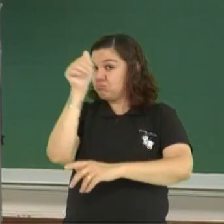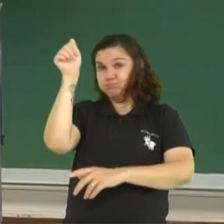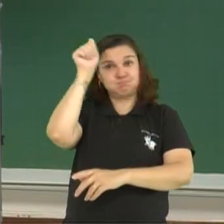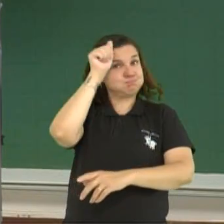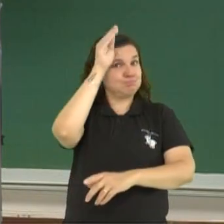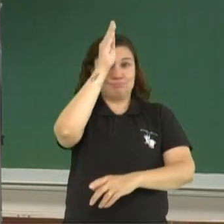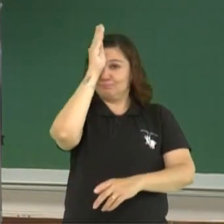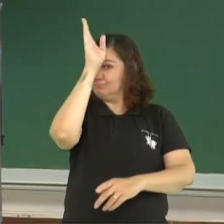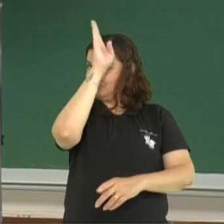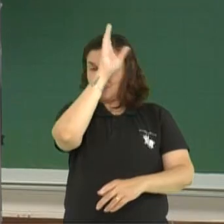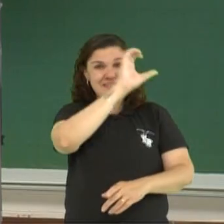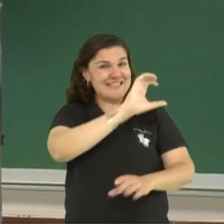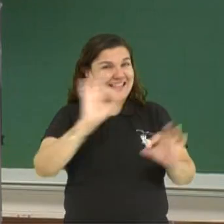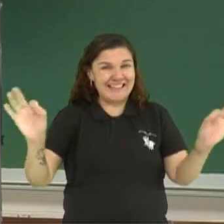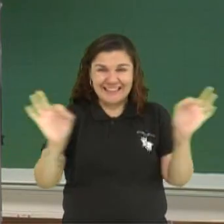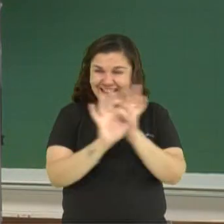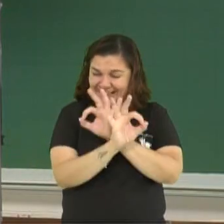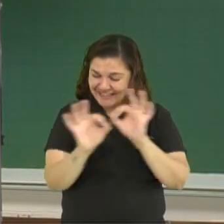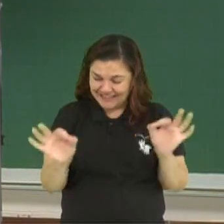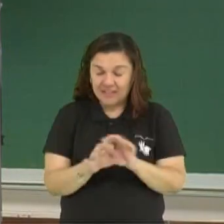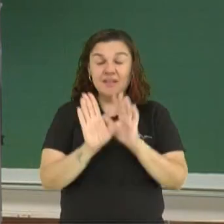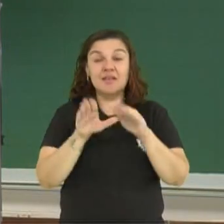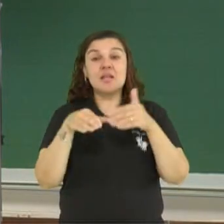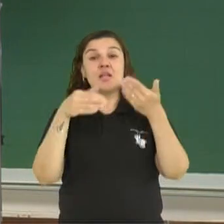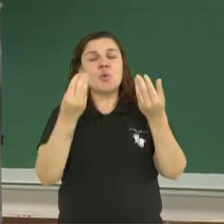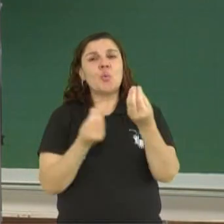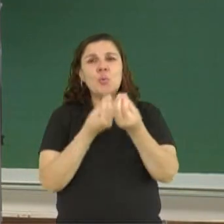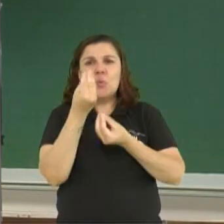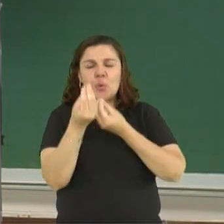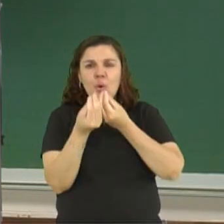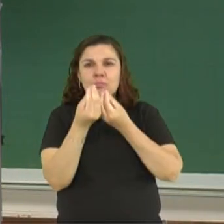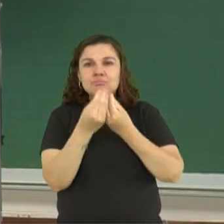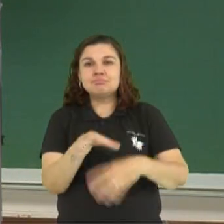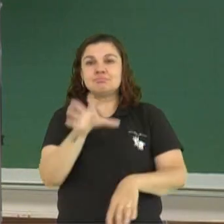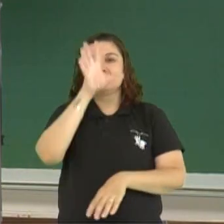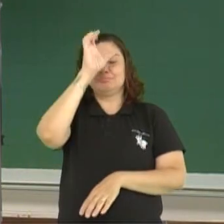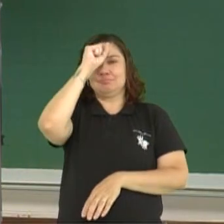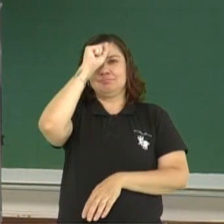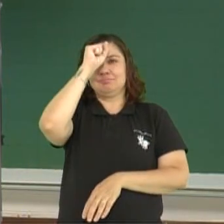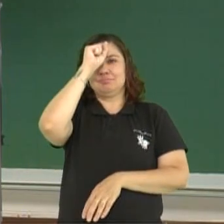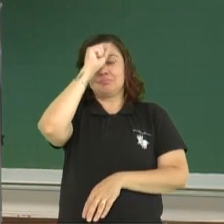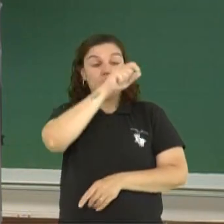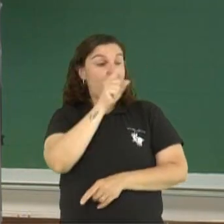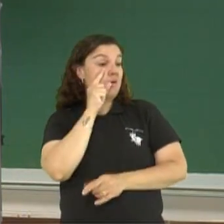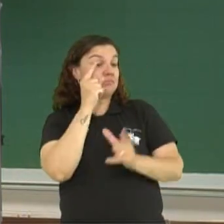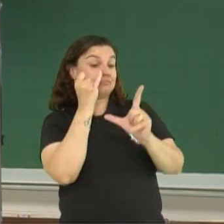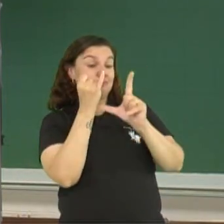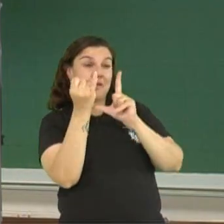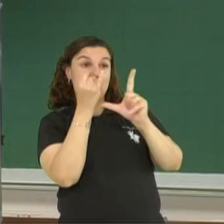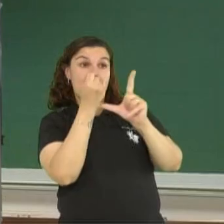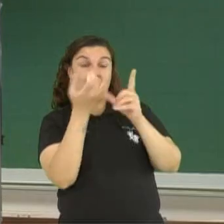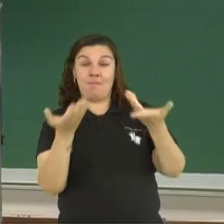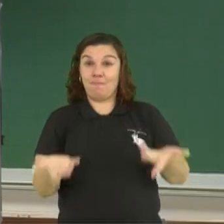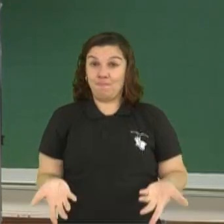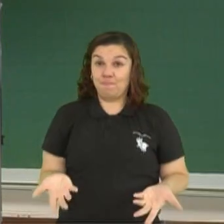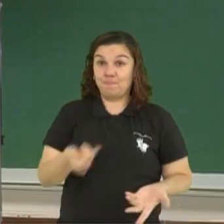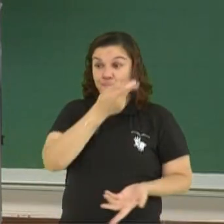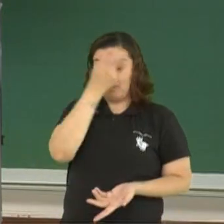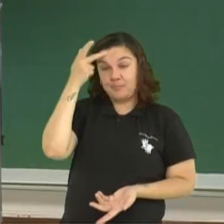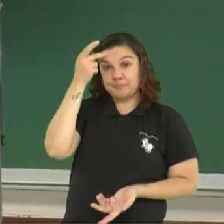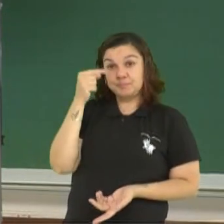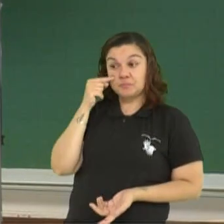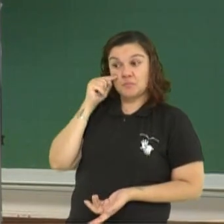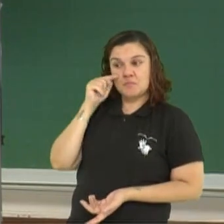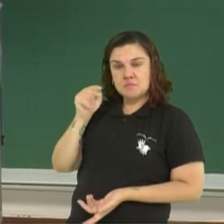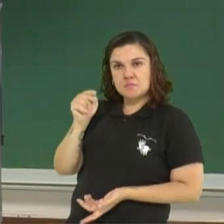nada, mas não sabiam ler, não escrever, não sabiam nada. Então a única forma dessas pessoas aprenderem era através da imagem. Então as pessoas, elas viam